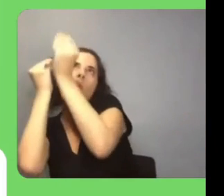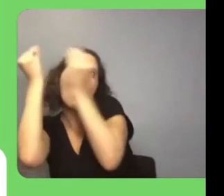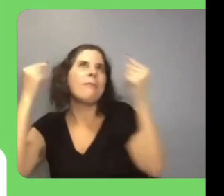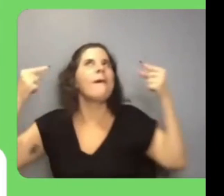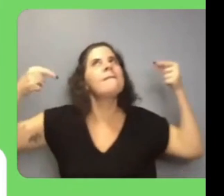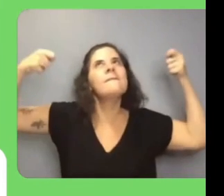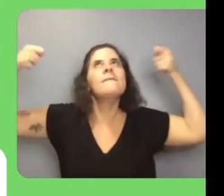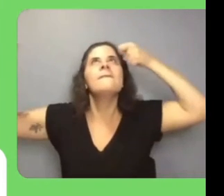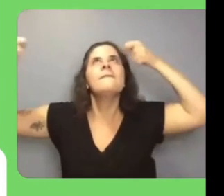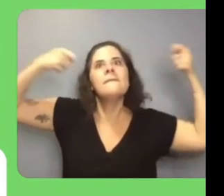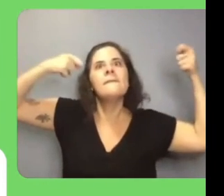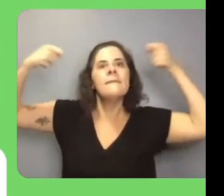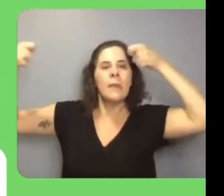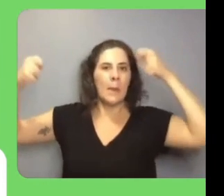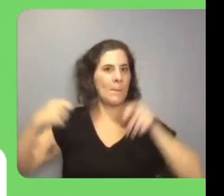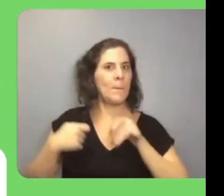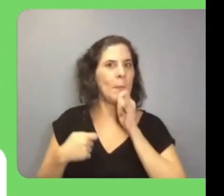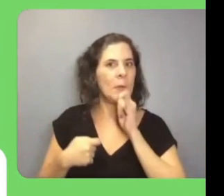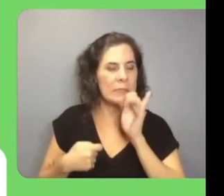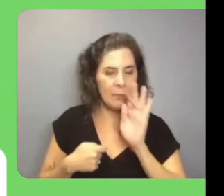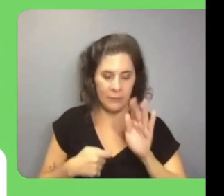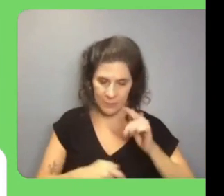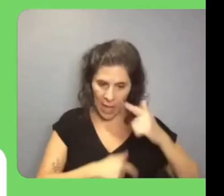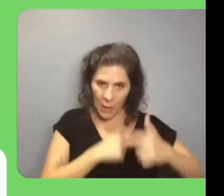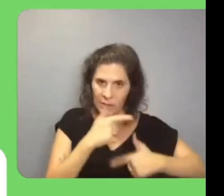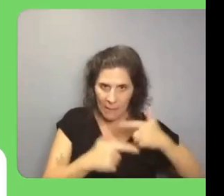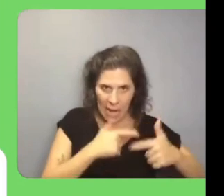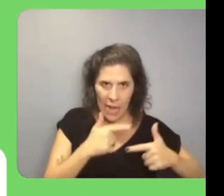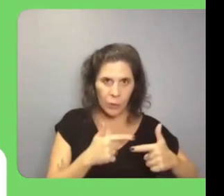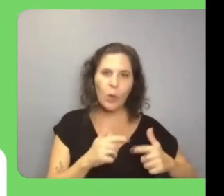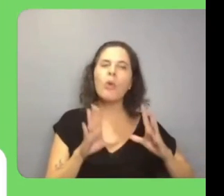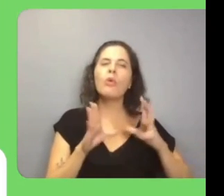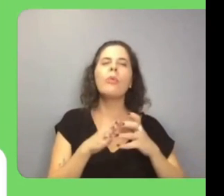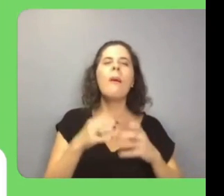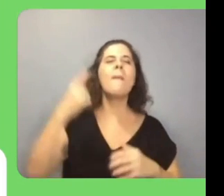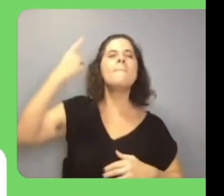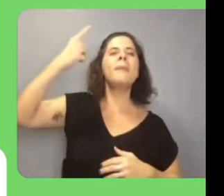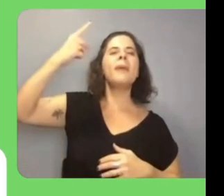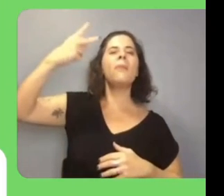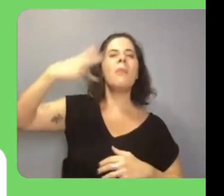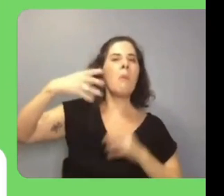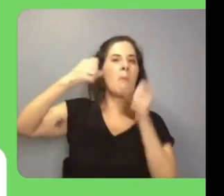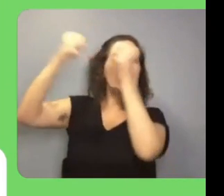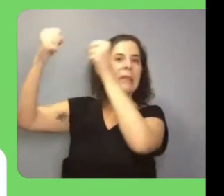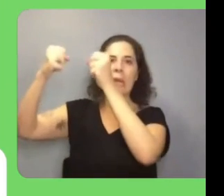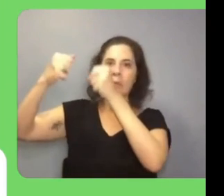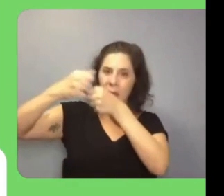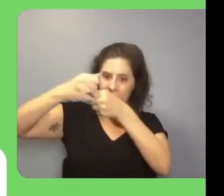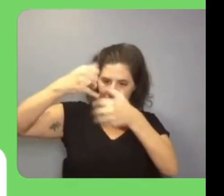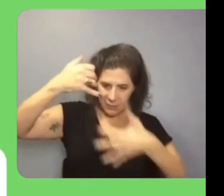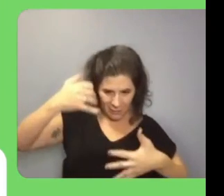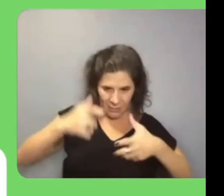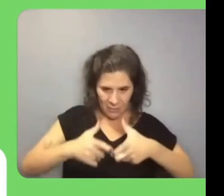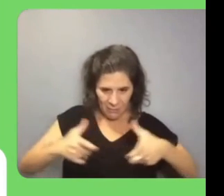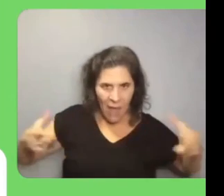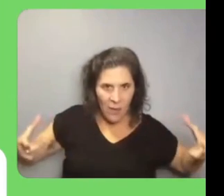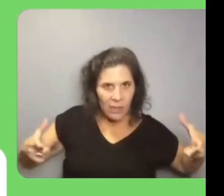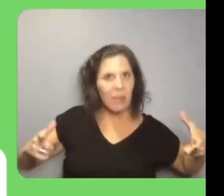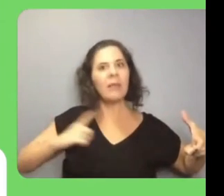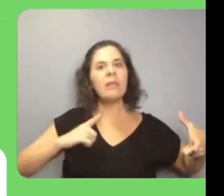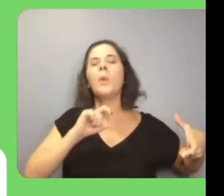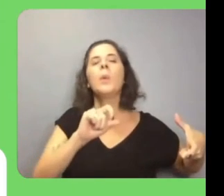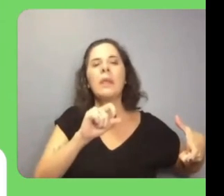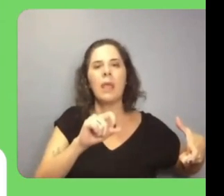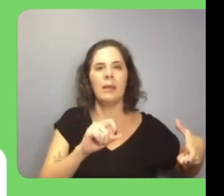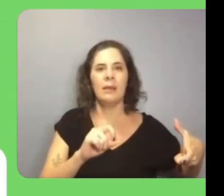classe trabalhadora não é uma coisa que fica pairando sobre o ar. Ela tem gênero, ela tem raça, ela tem sexualidade. Então, se